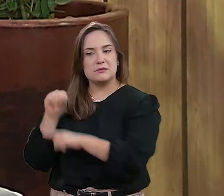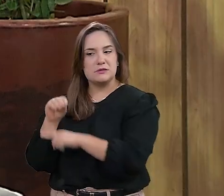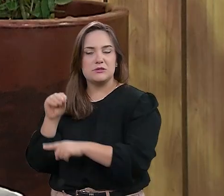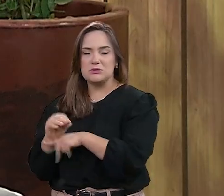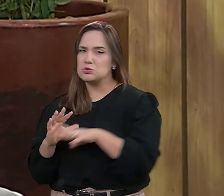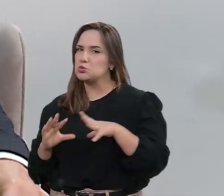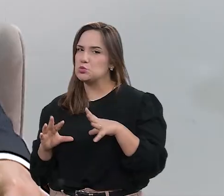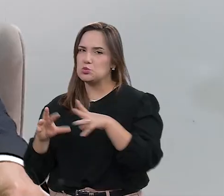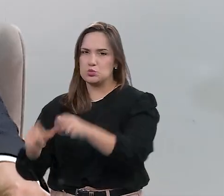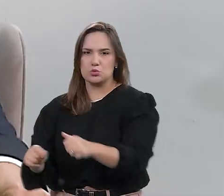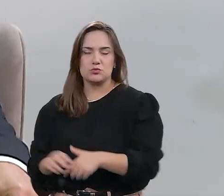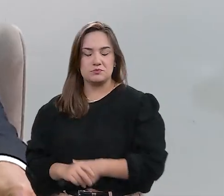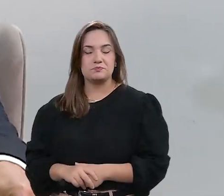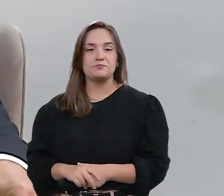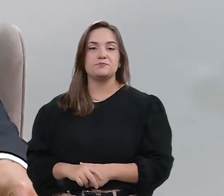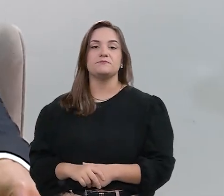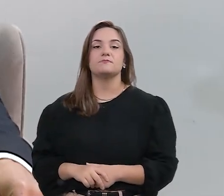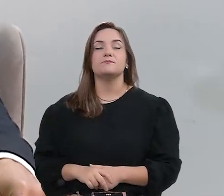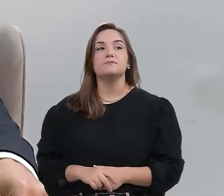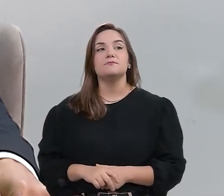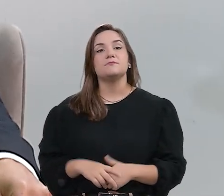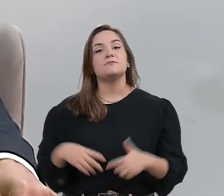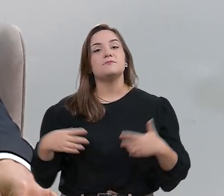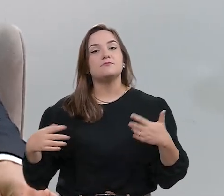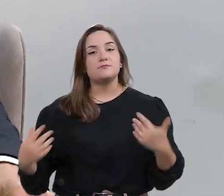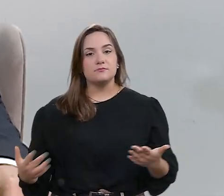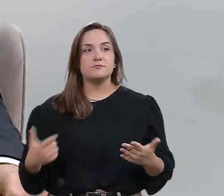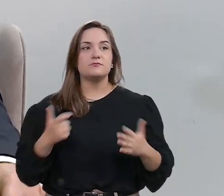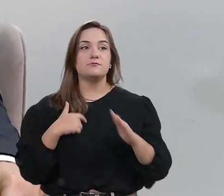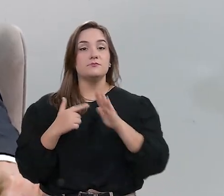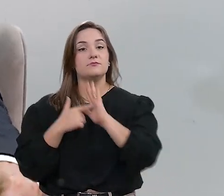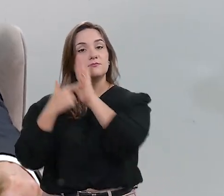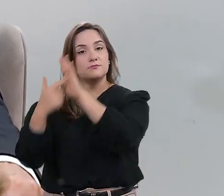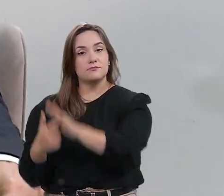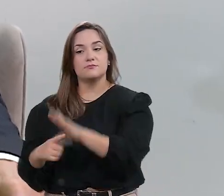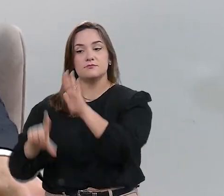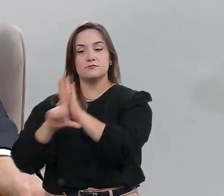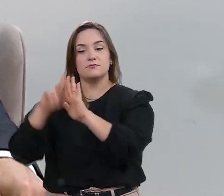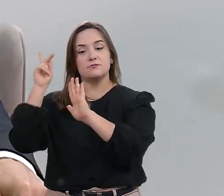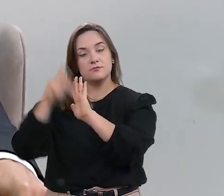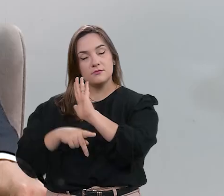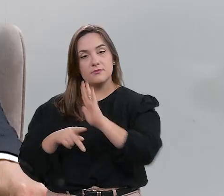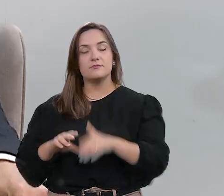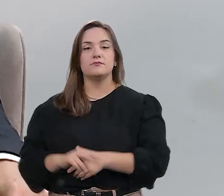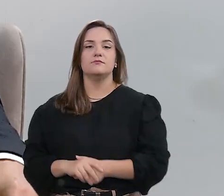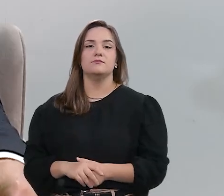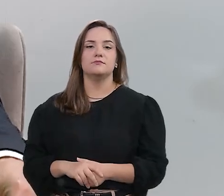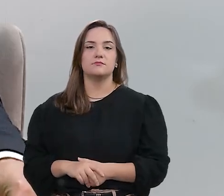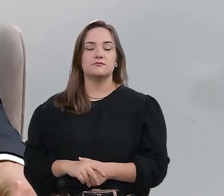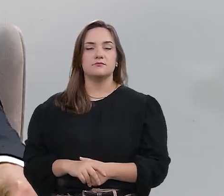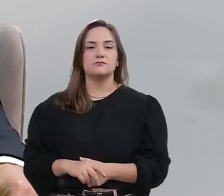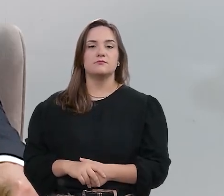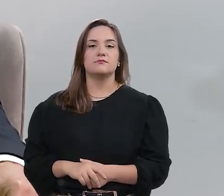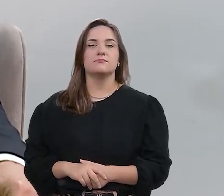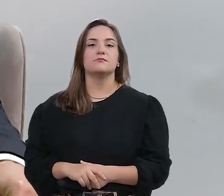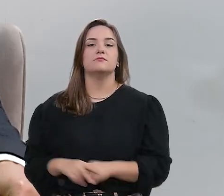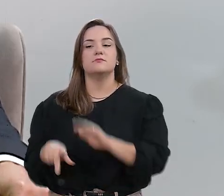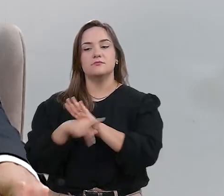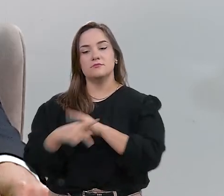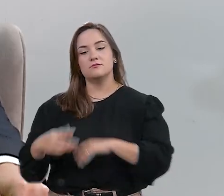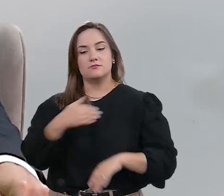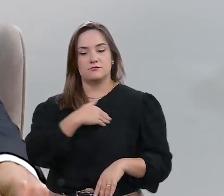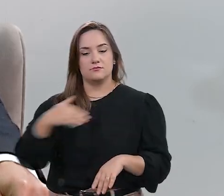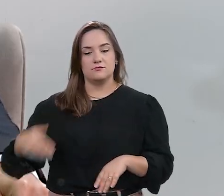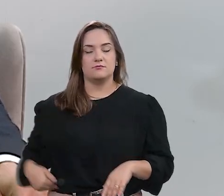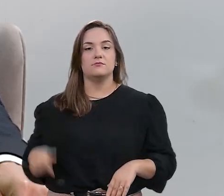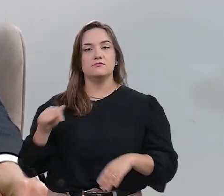tudo, né? Então, eu apresentei um projeto de lei para que o governo do estado